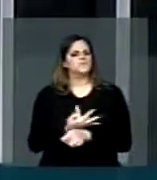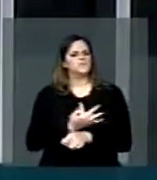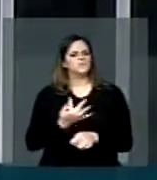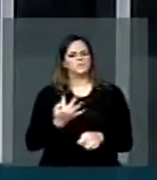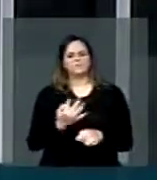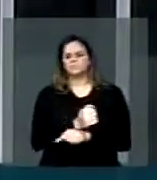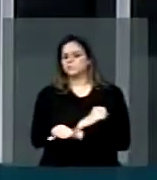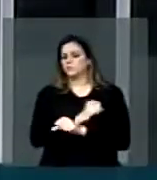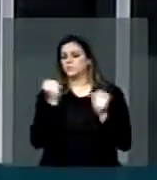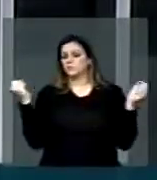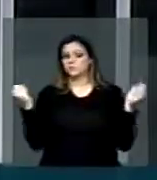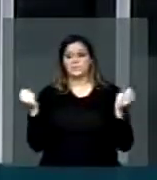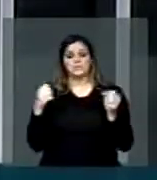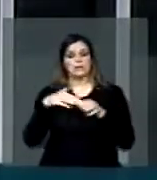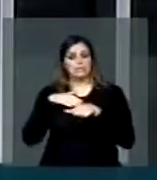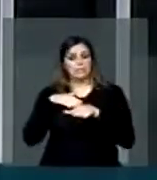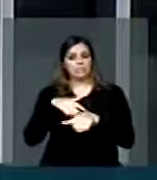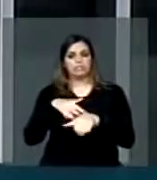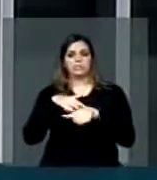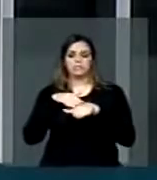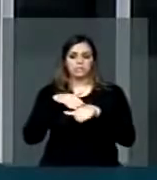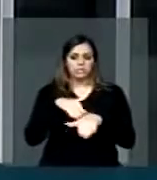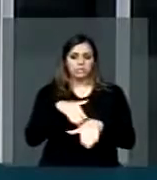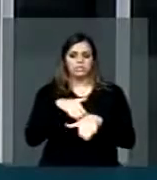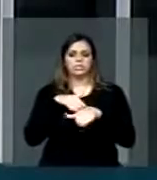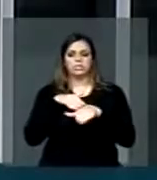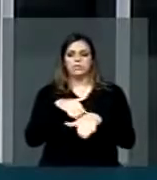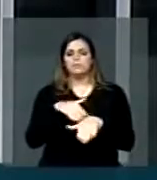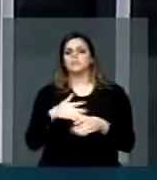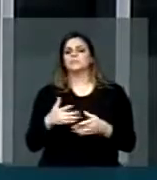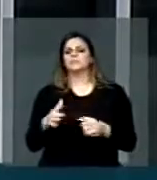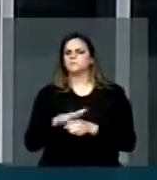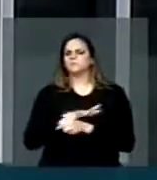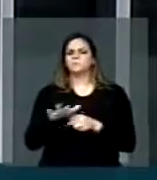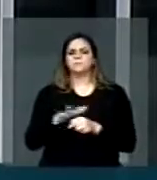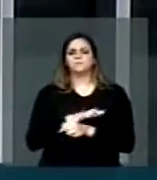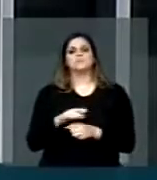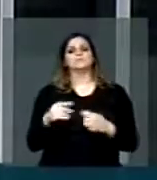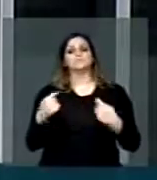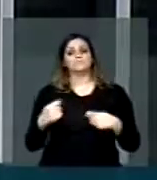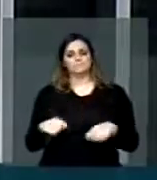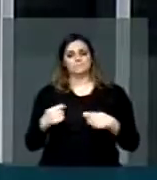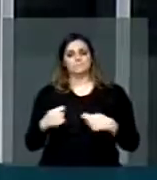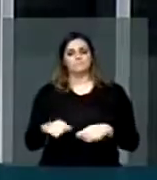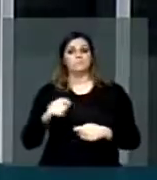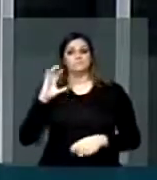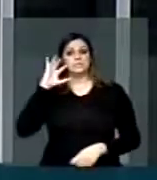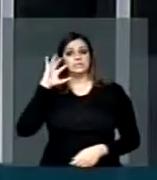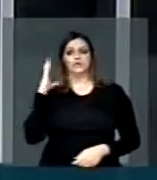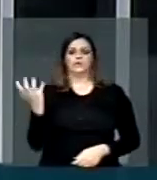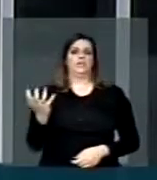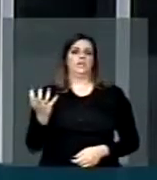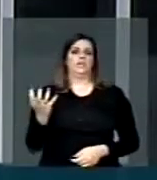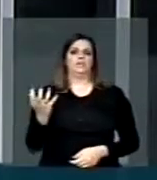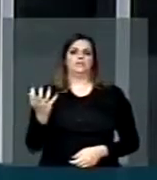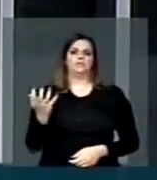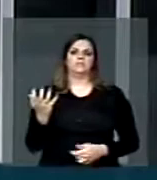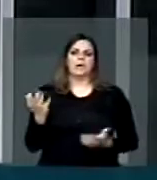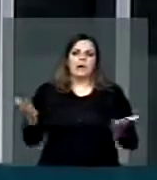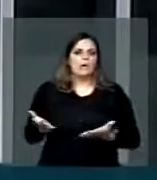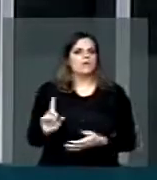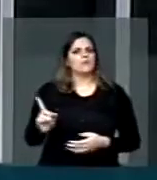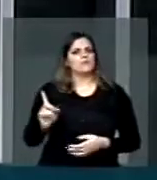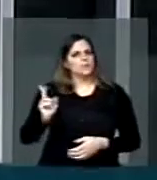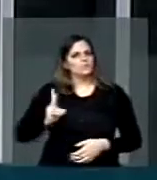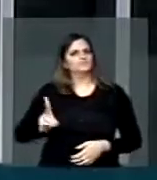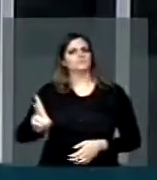insuportável, a gente possa finalmente ter solução, deputado Inocêncio, inclusive de caráter duradouro. Couto, eu